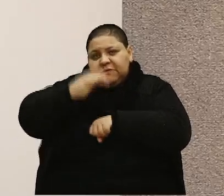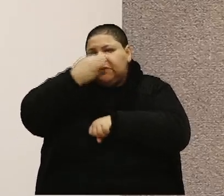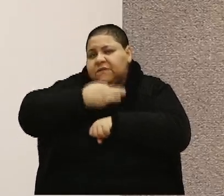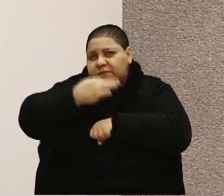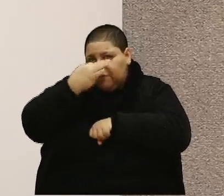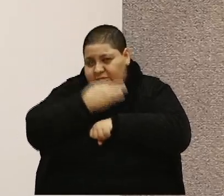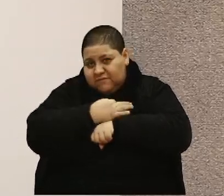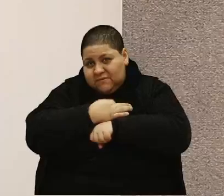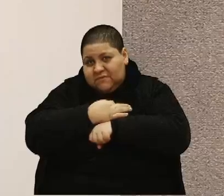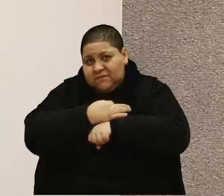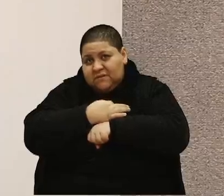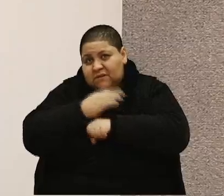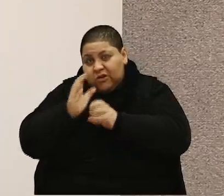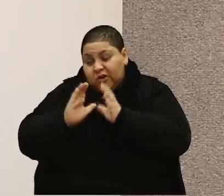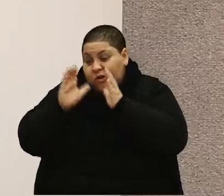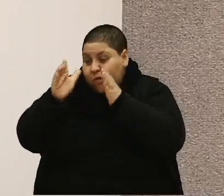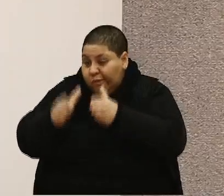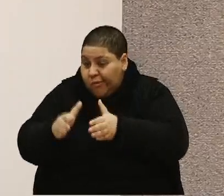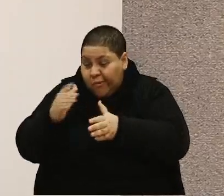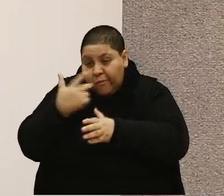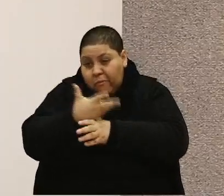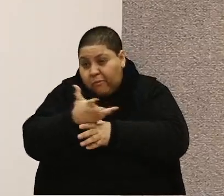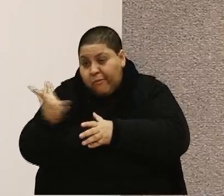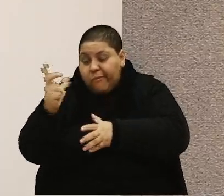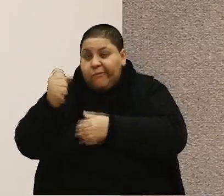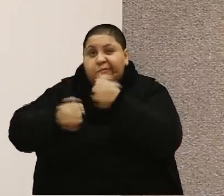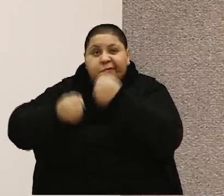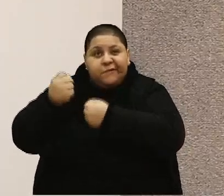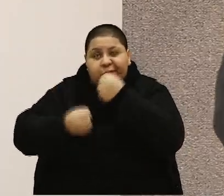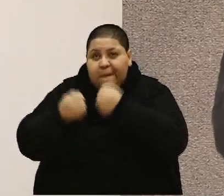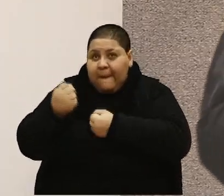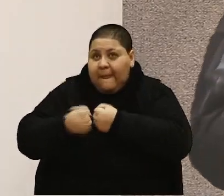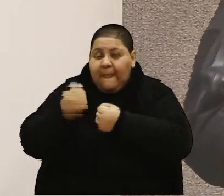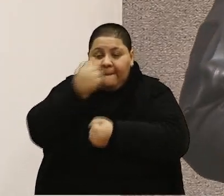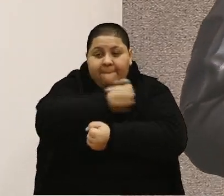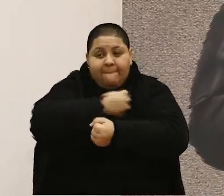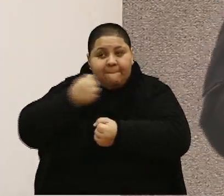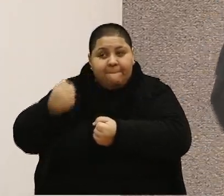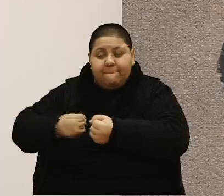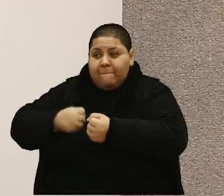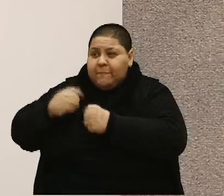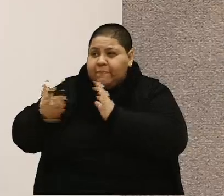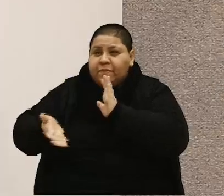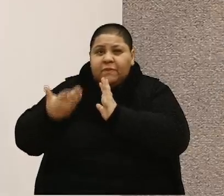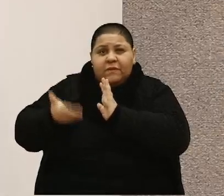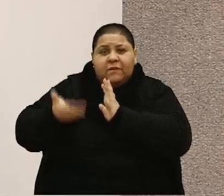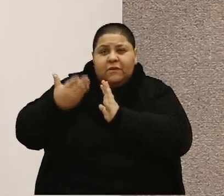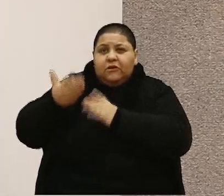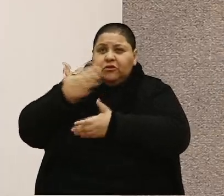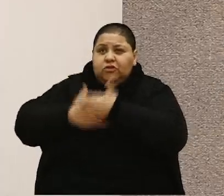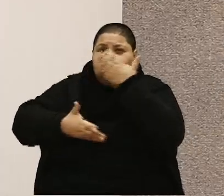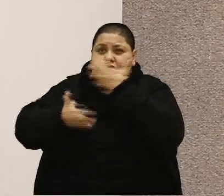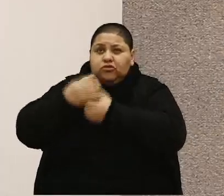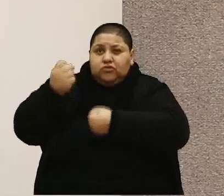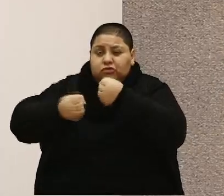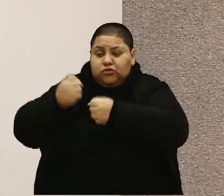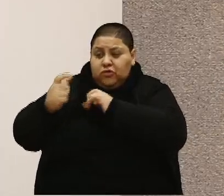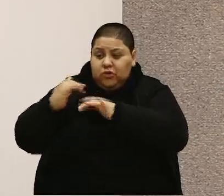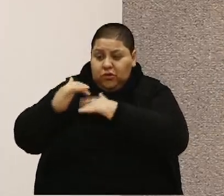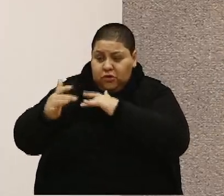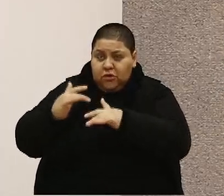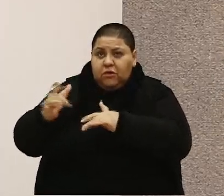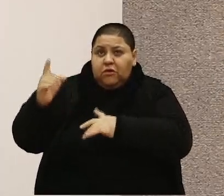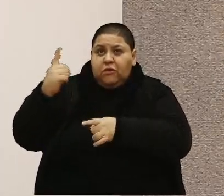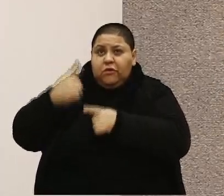Sul concentra uma quantidade absurda de veículos, né? Um número elevadíssimo, além de todos os veículos que trafegam por aqui, porque estamos